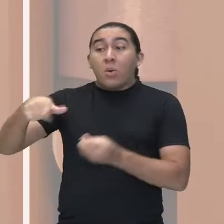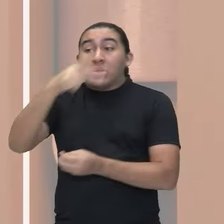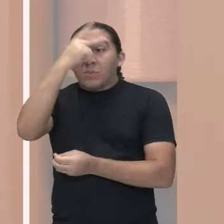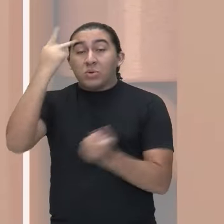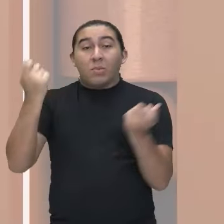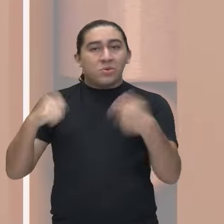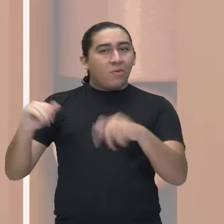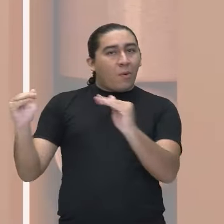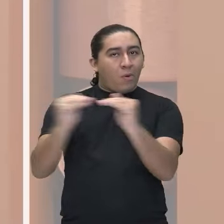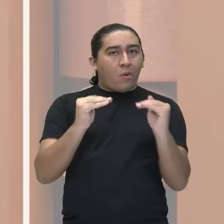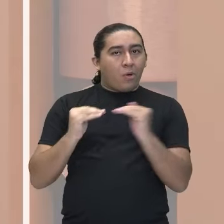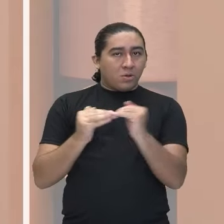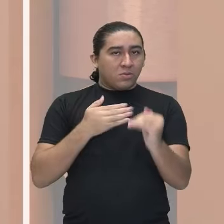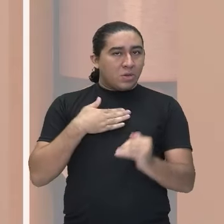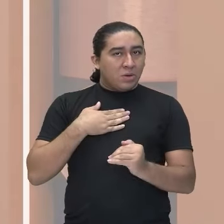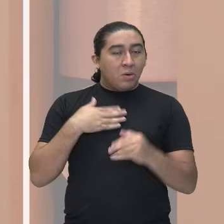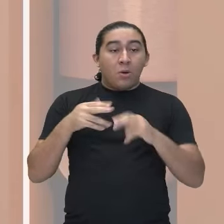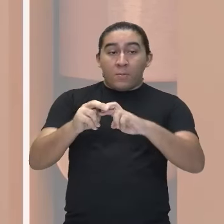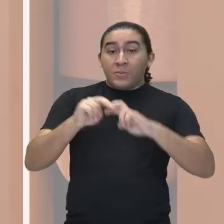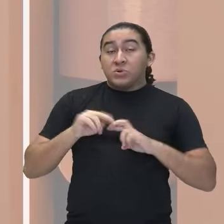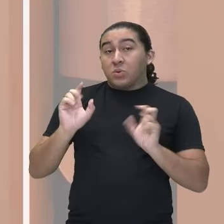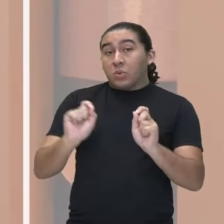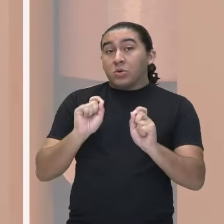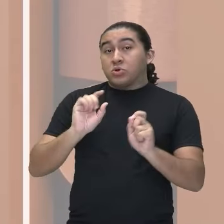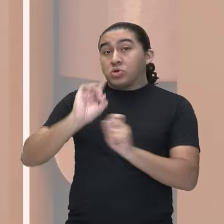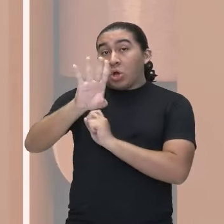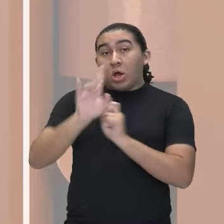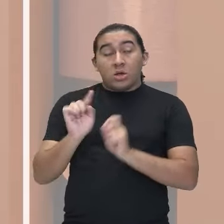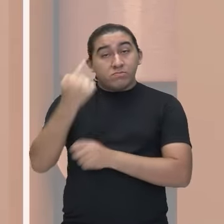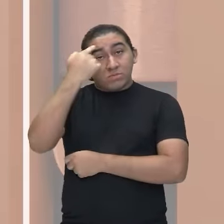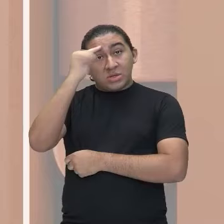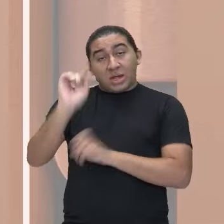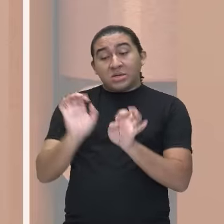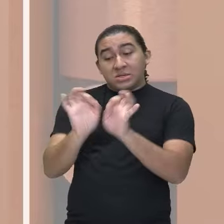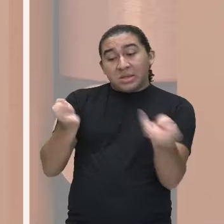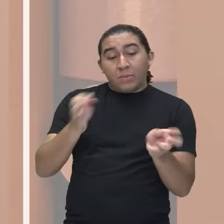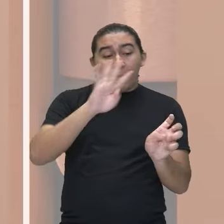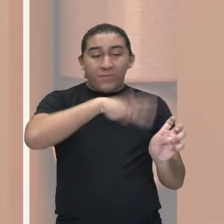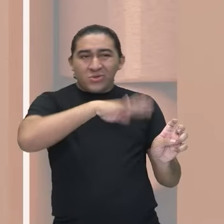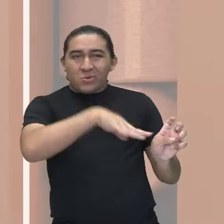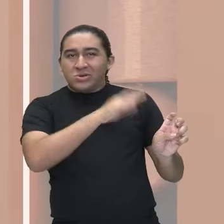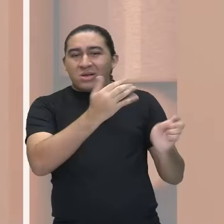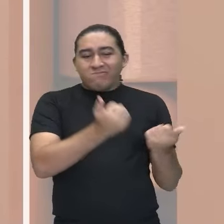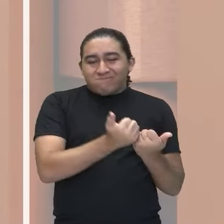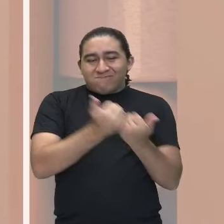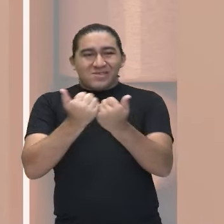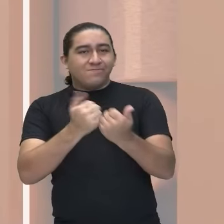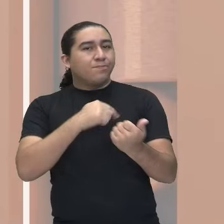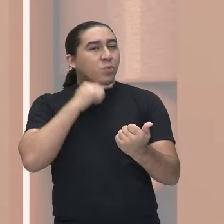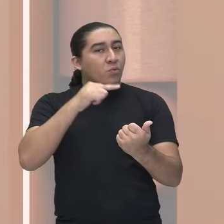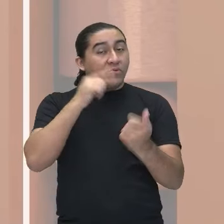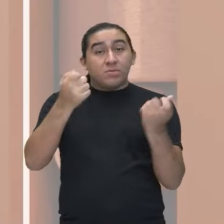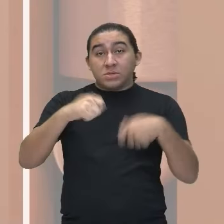isso, simplesmente a ideia fantasiosa da mitologia não ajudava mais. Eu precisava ter um conhecimento. Eu